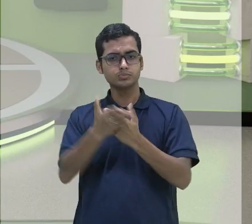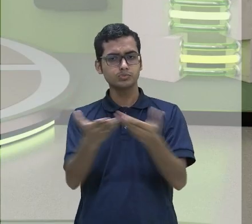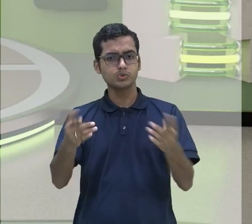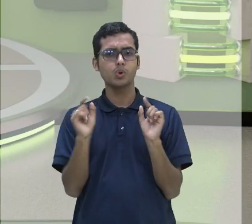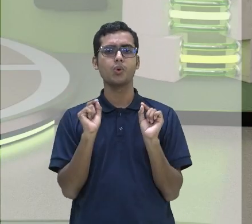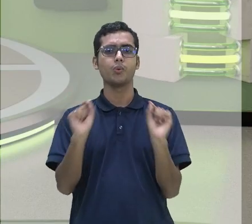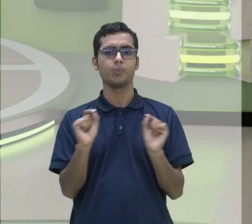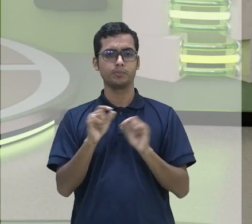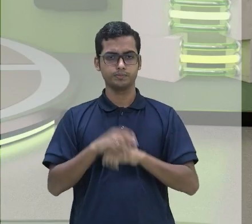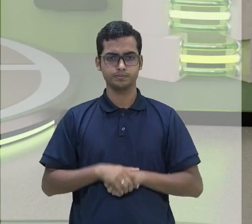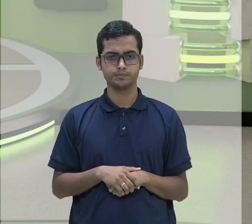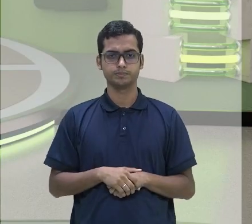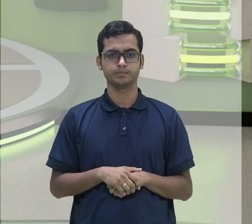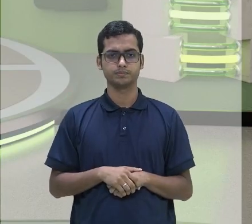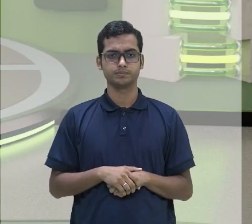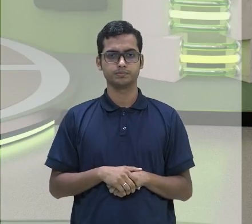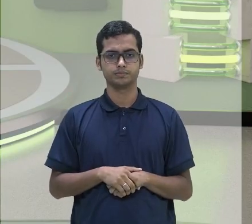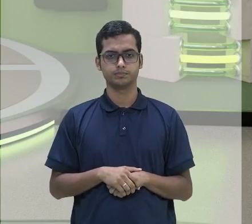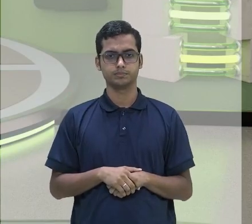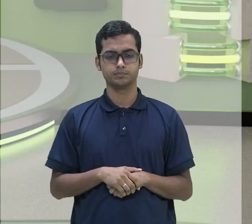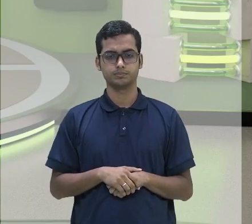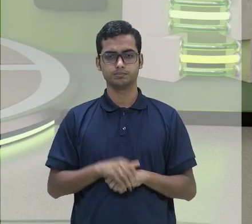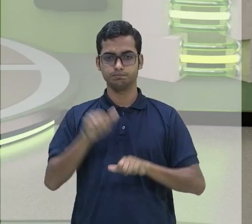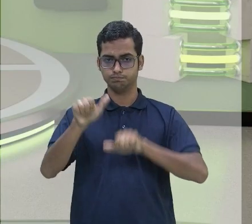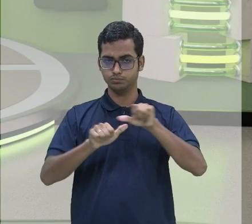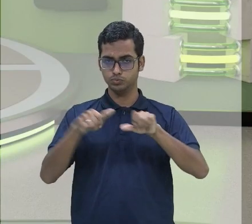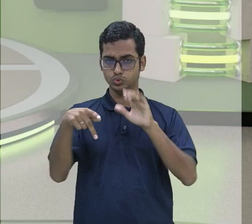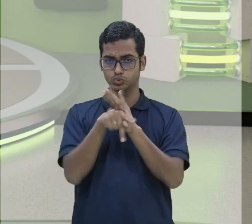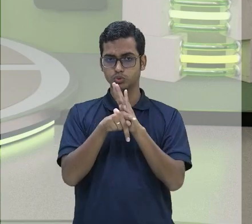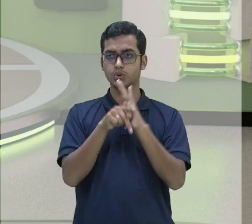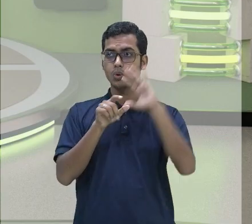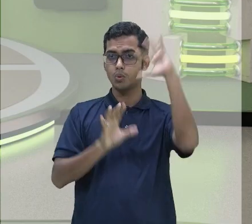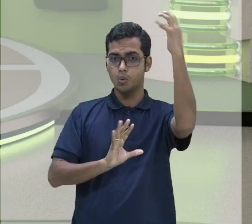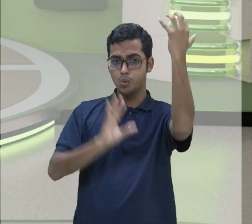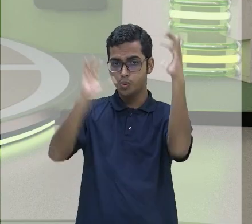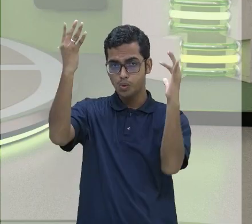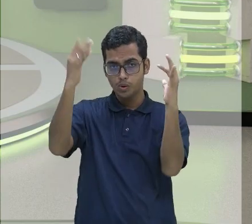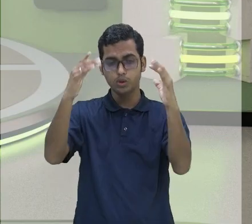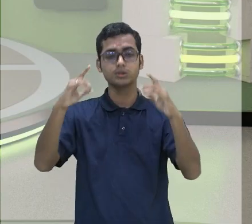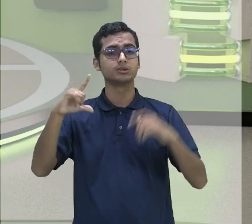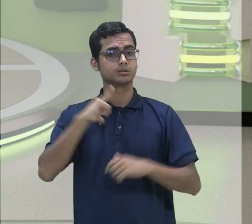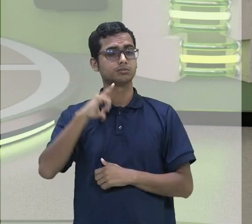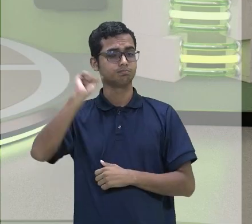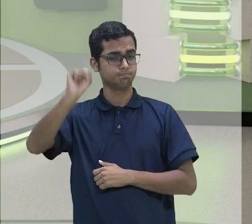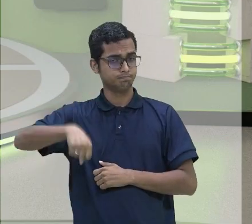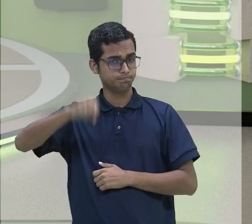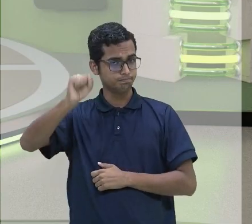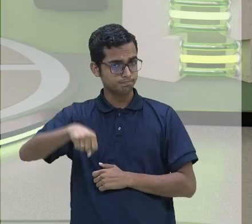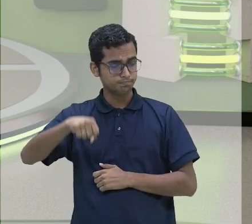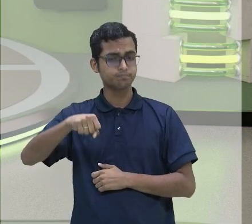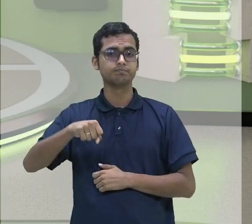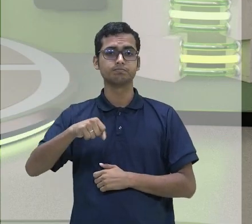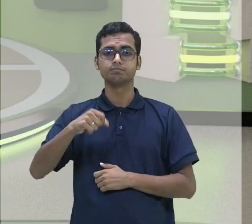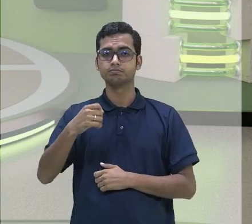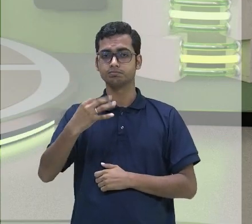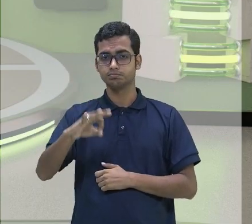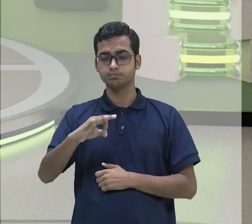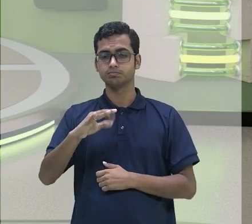que a alteração, né, climática, ela existe. Então,